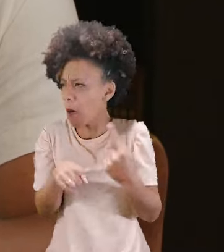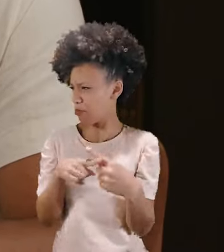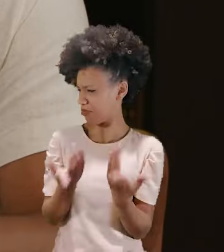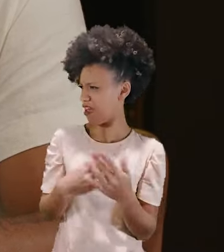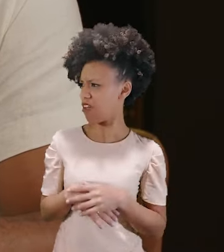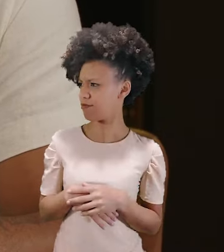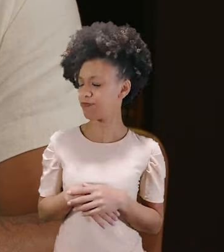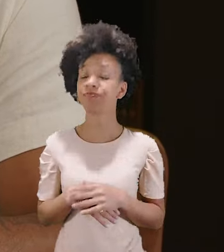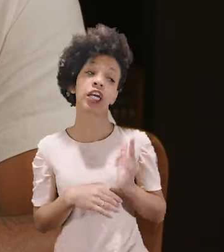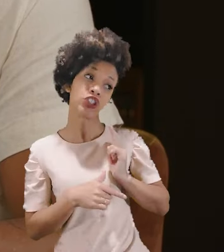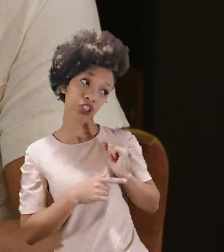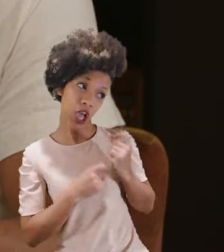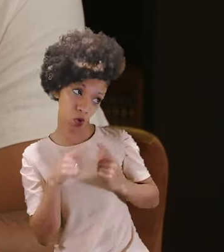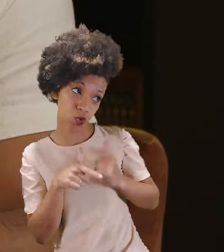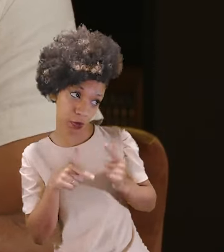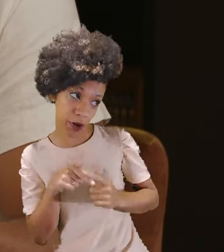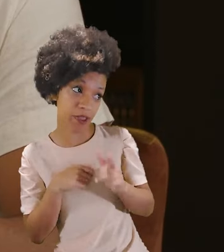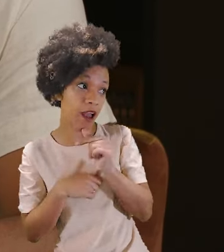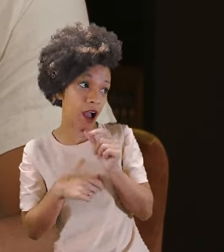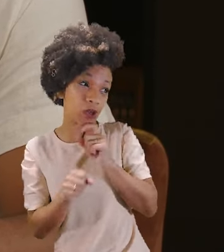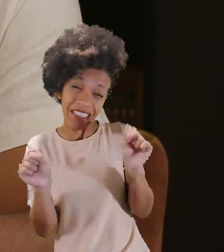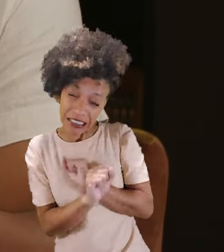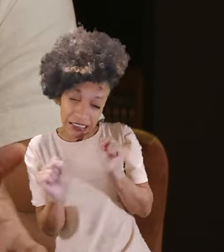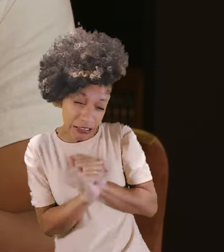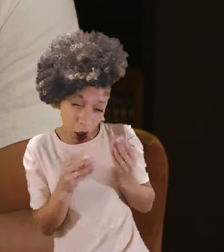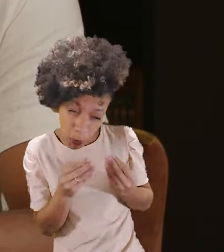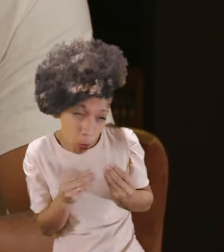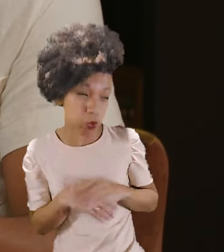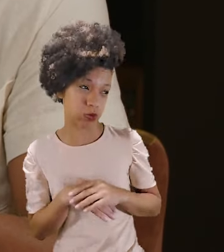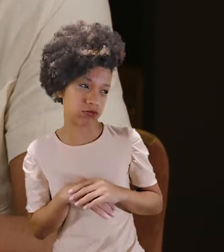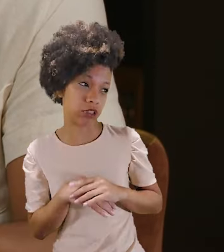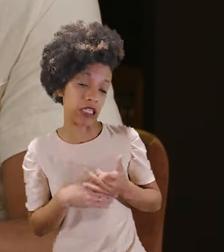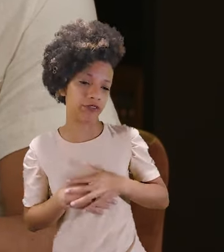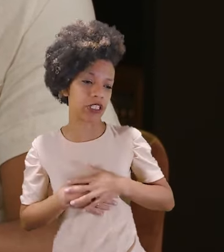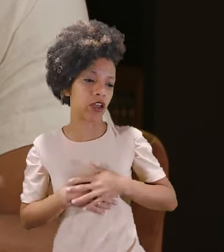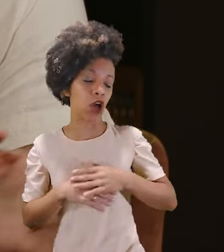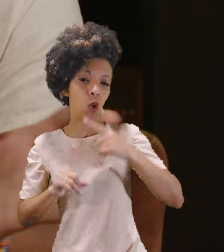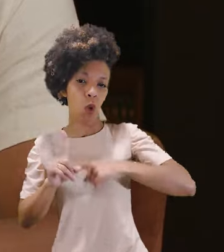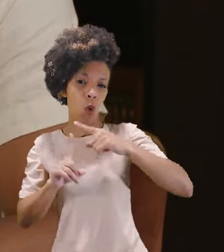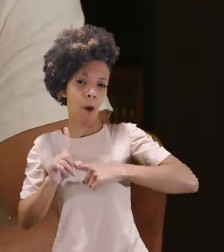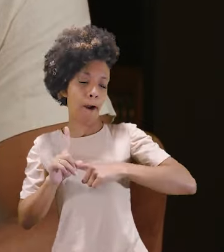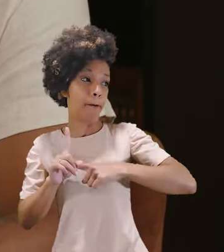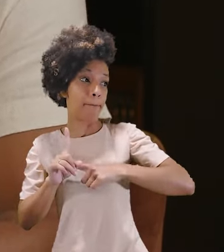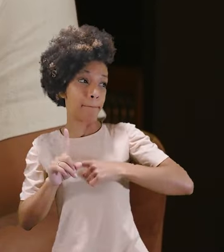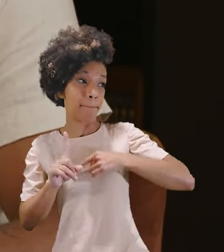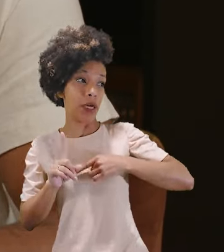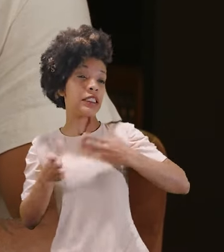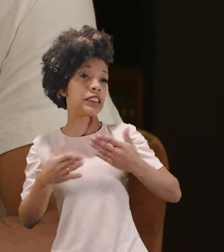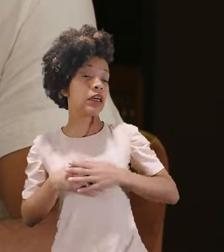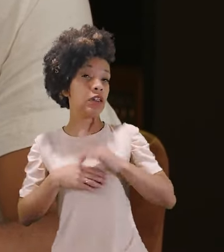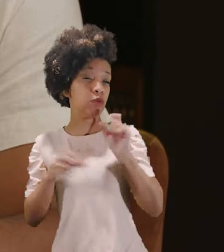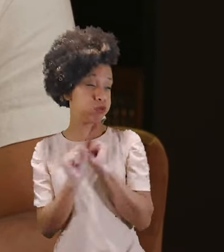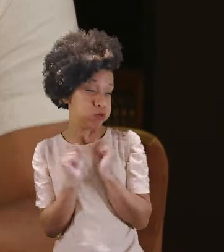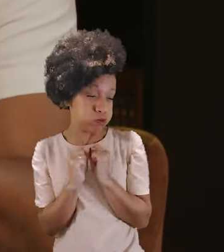é Latte alguns problemas água é muito feia né então água muito frio você só você por ter Mia e Bom morre né mas